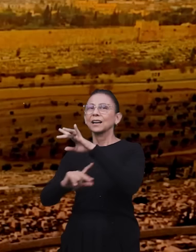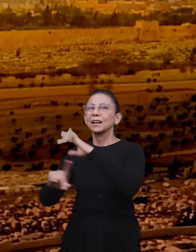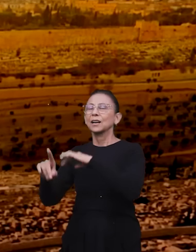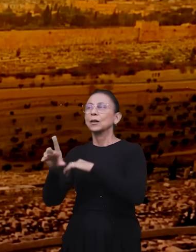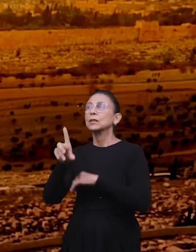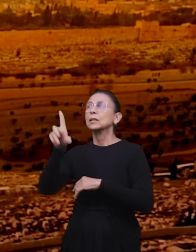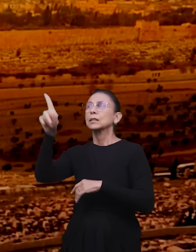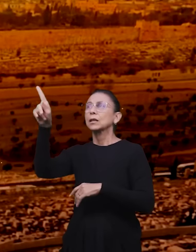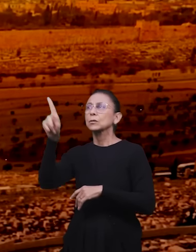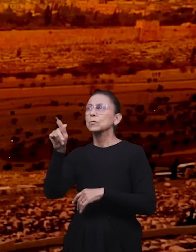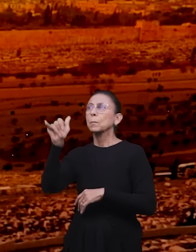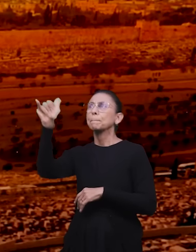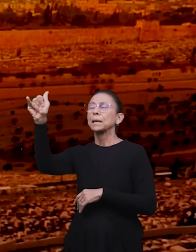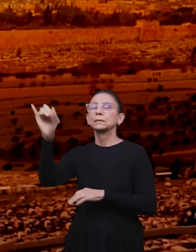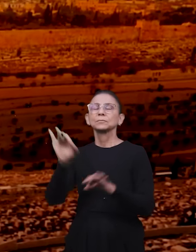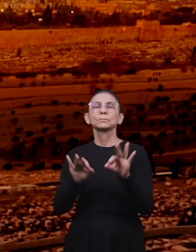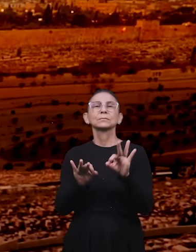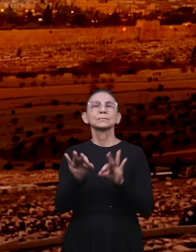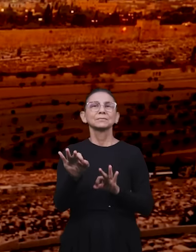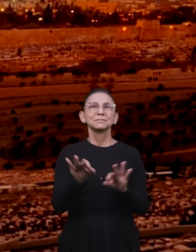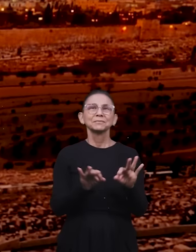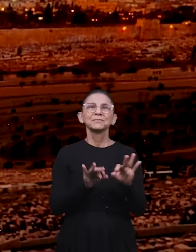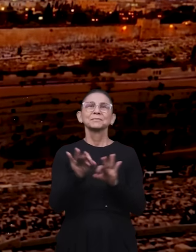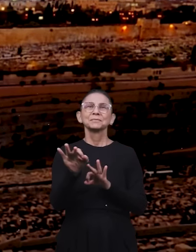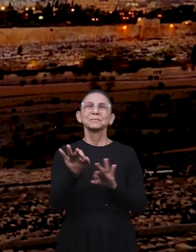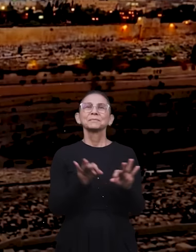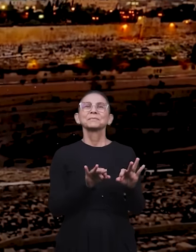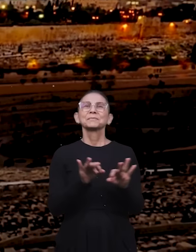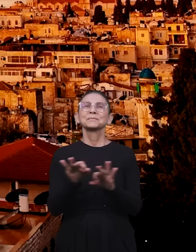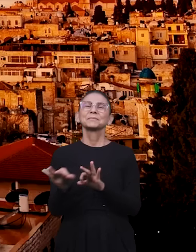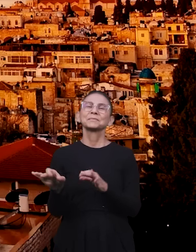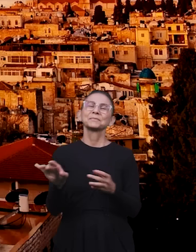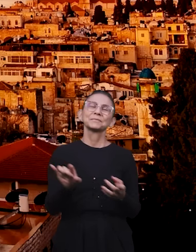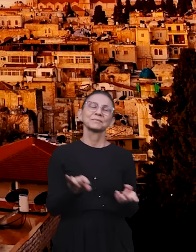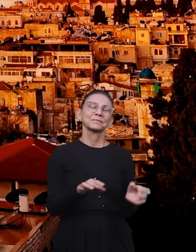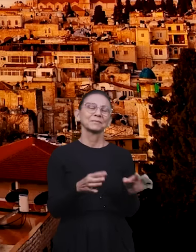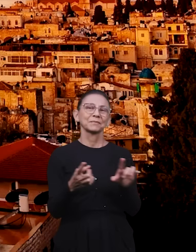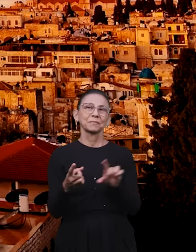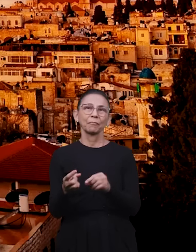cidade eterna que o Pai nos preparou.